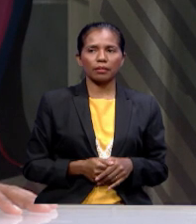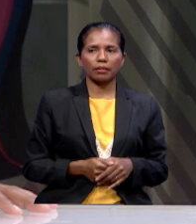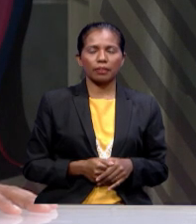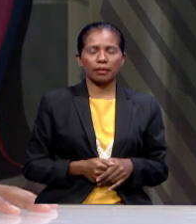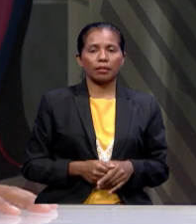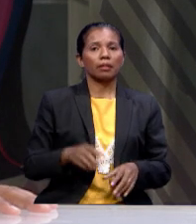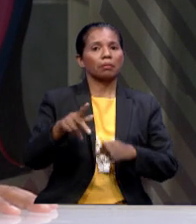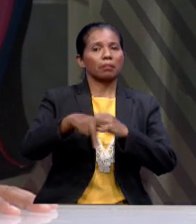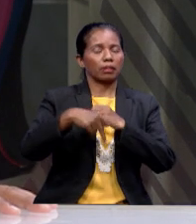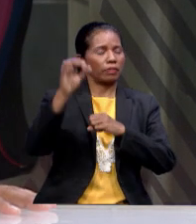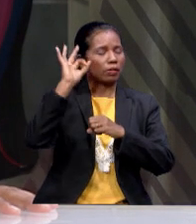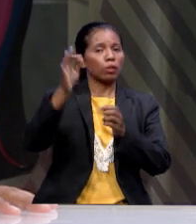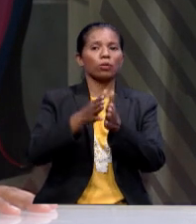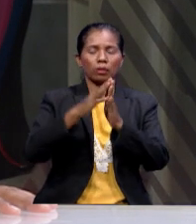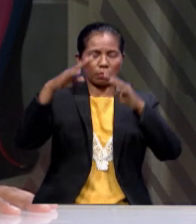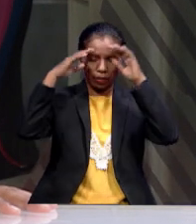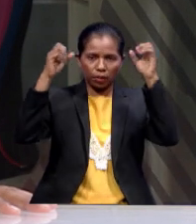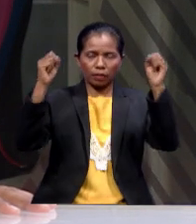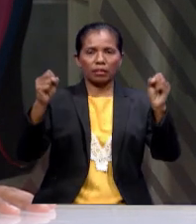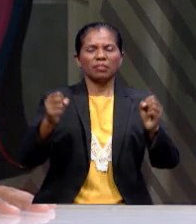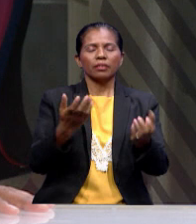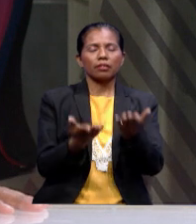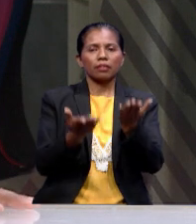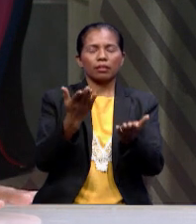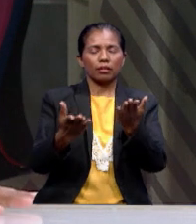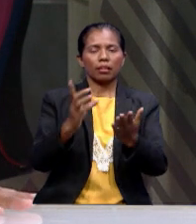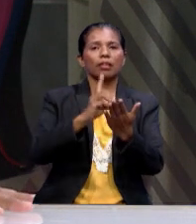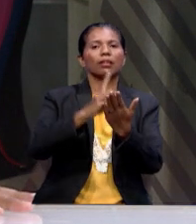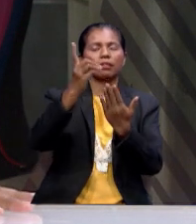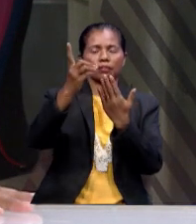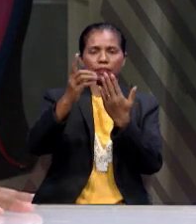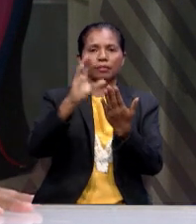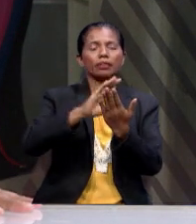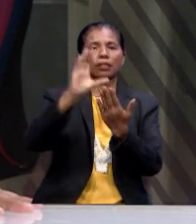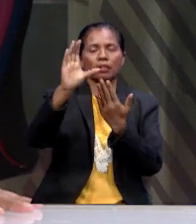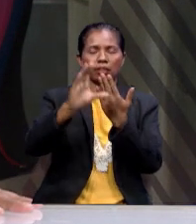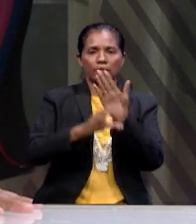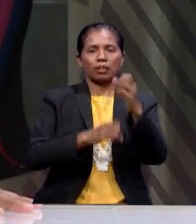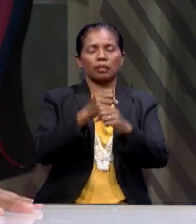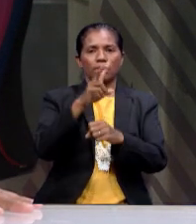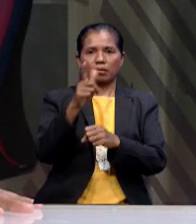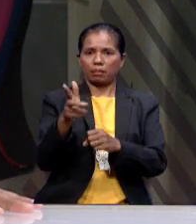Pertelin khusus Presiden Republik Tetu Didiak mulok dekreta kalendari oleh sang parlamentar Tinan Rihun Rua Rurai Sentolo.